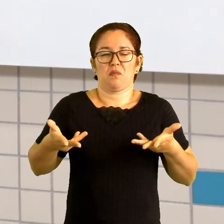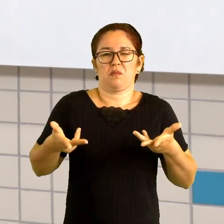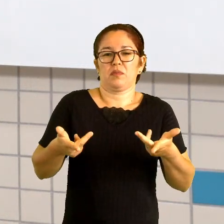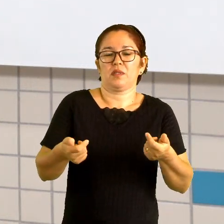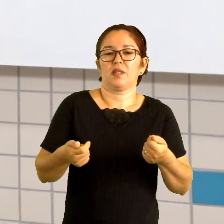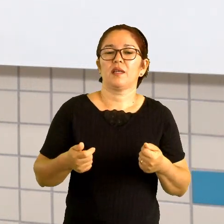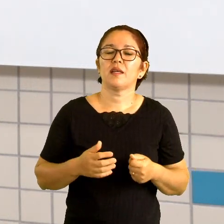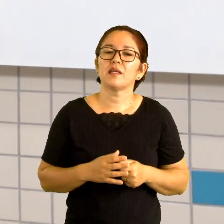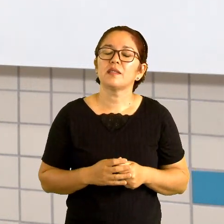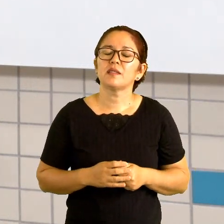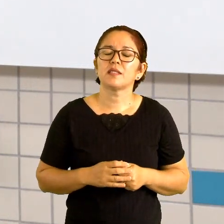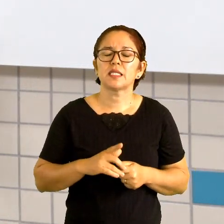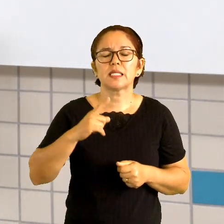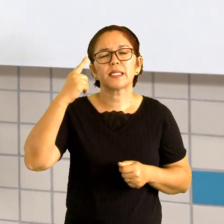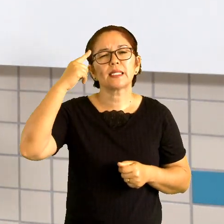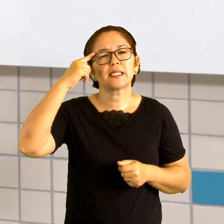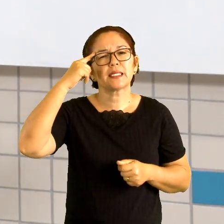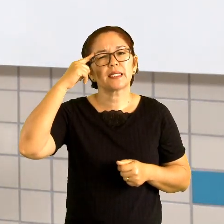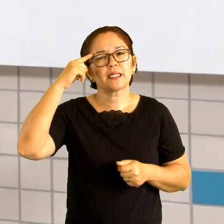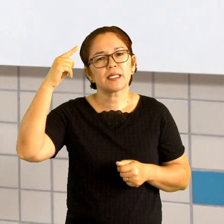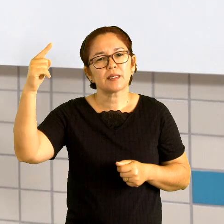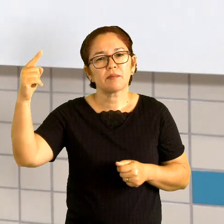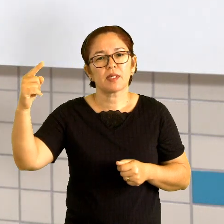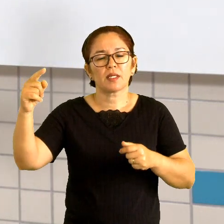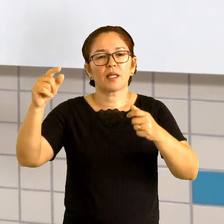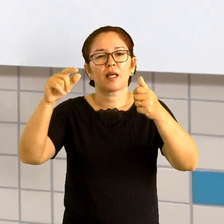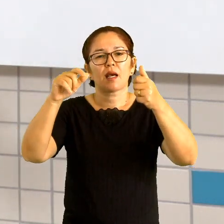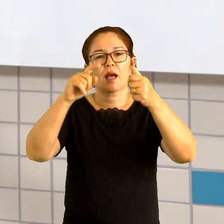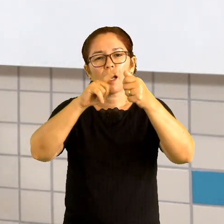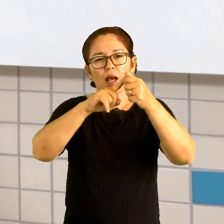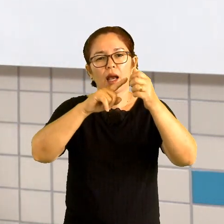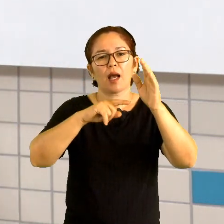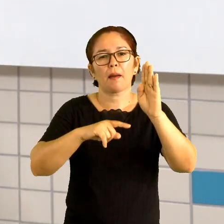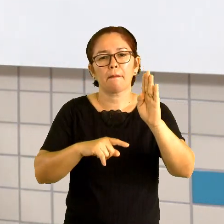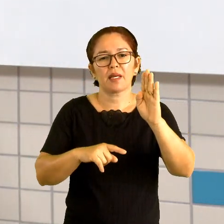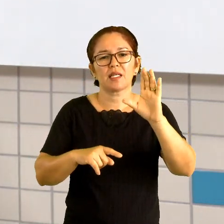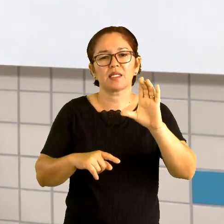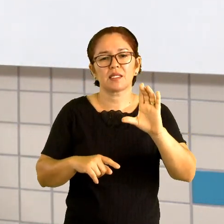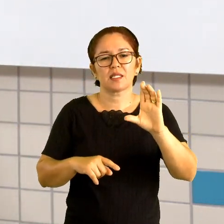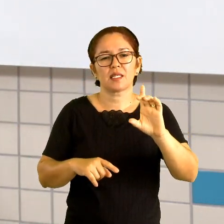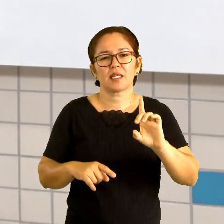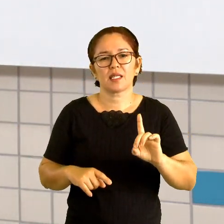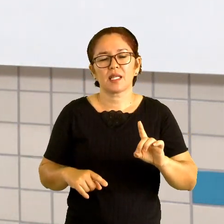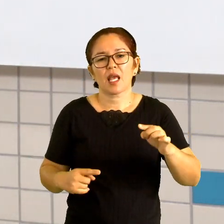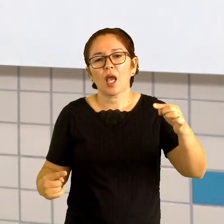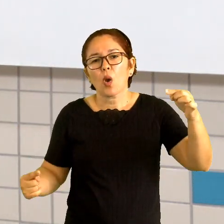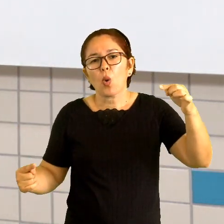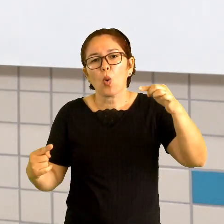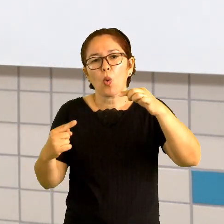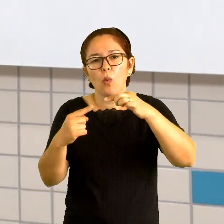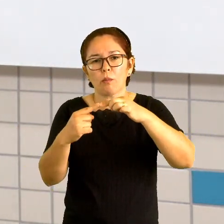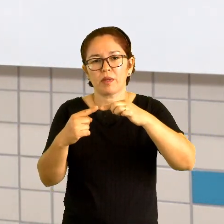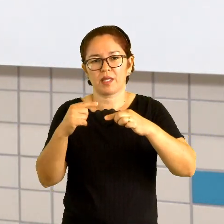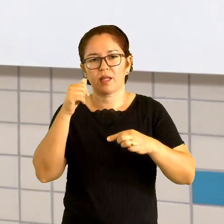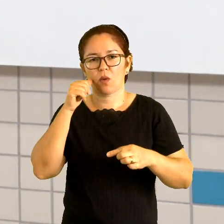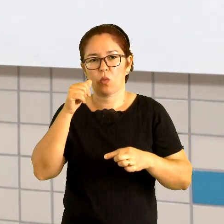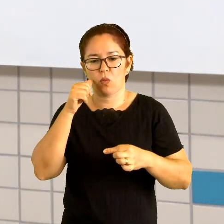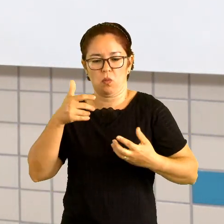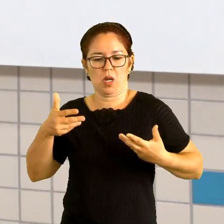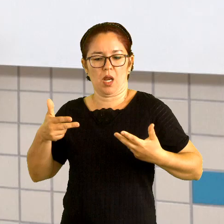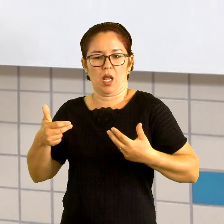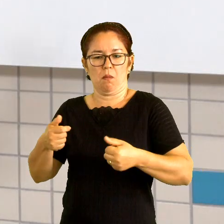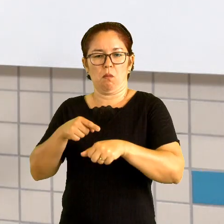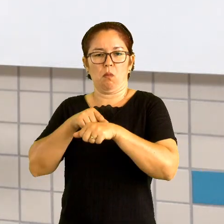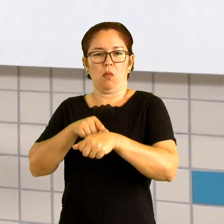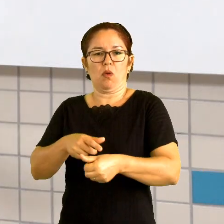populares se encaixa mais com a característica dessa personagem, mulheres modernas? Lembra que